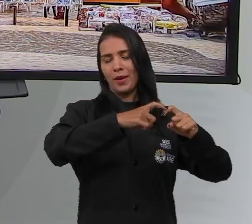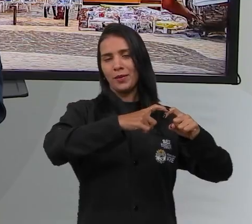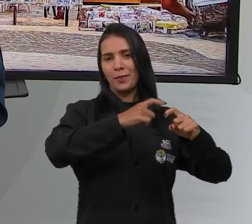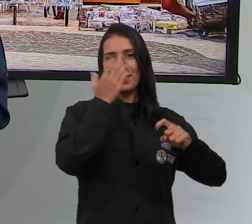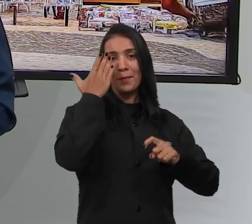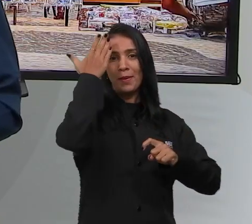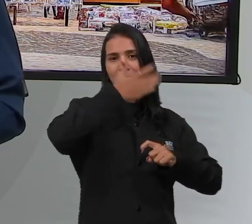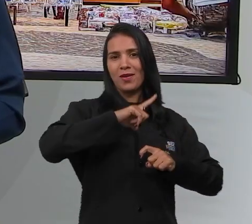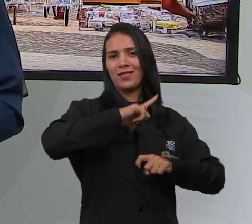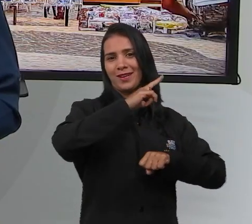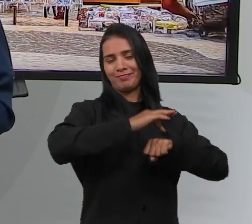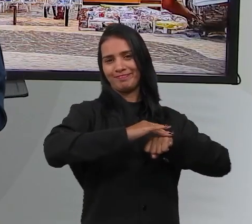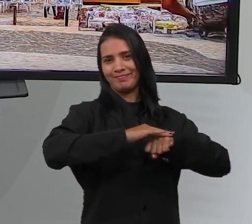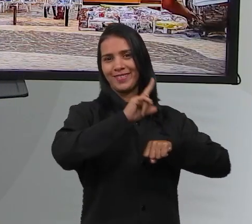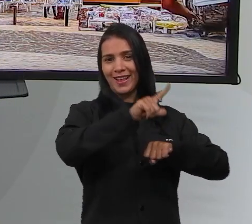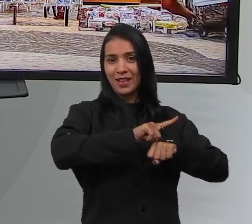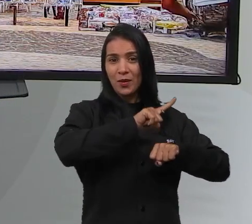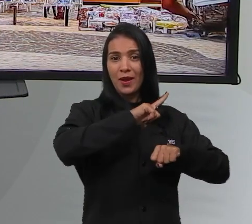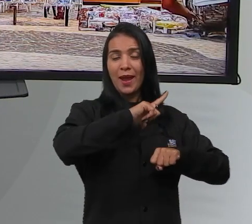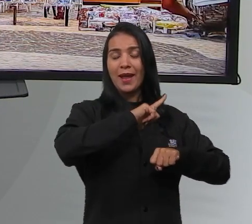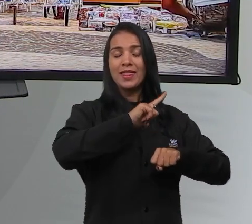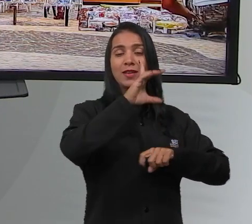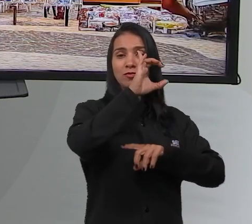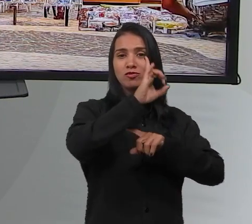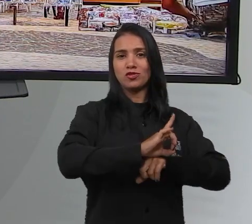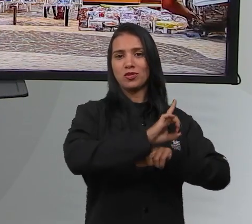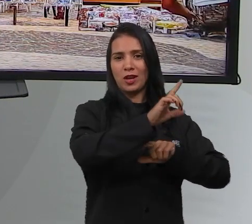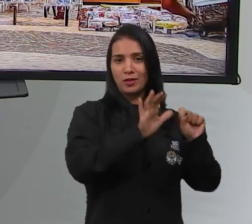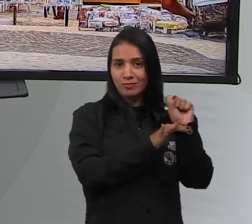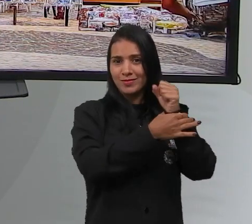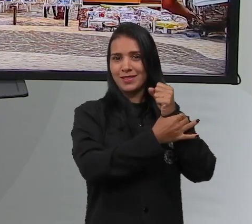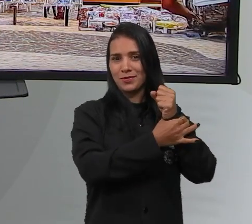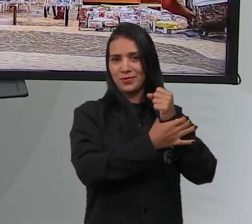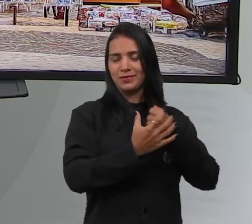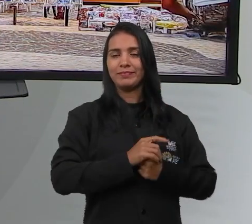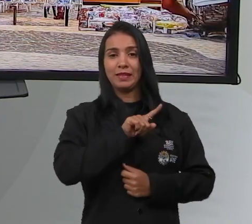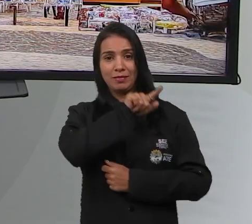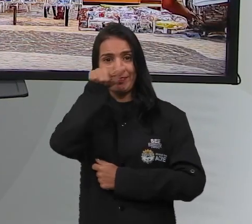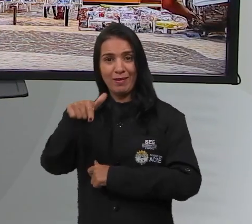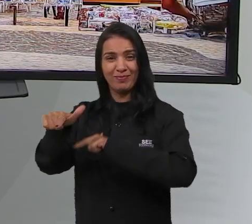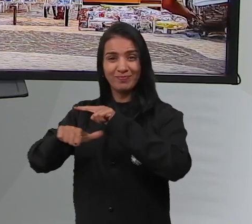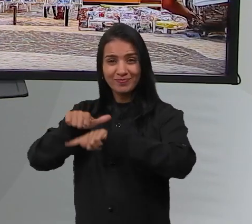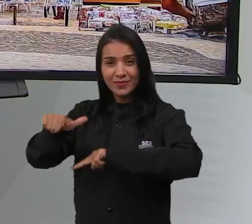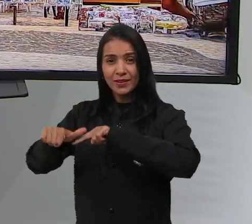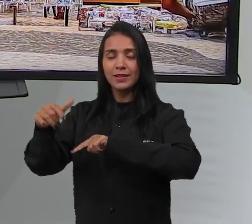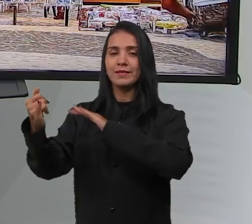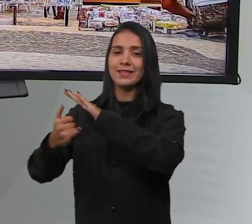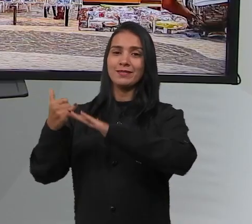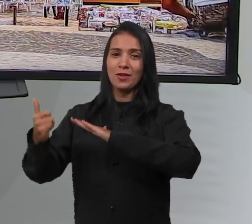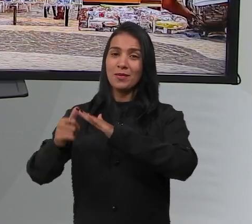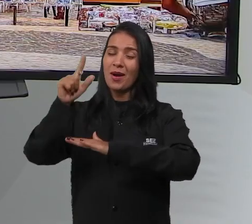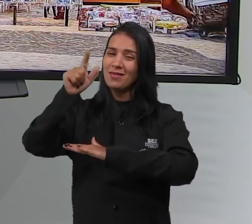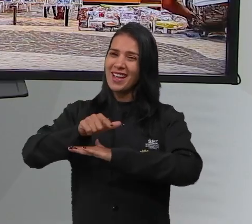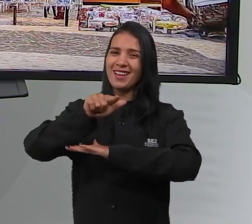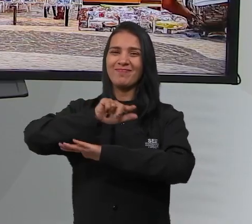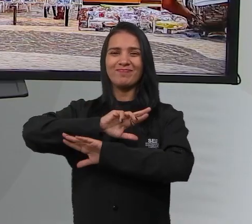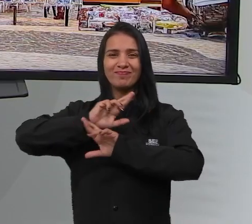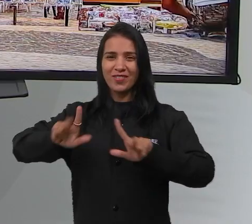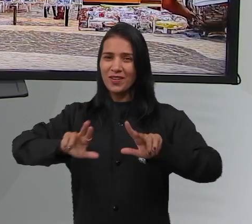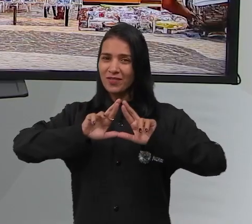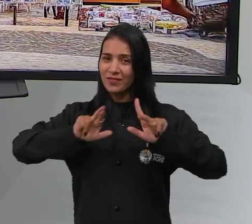comprovações, caso seja exigido. O trabalho informal, por exemplo, ele é